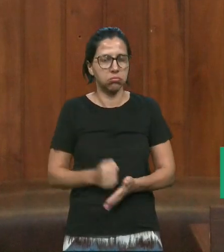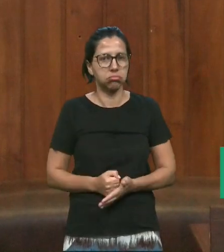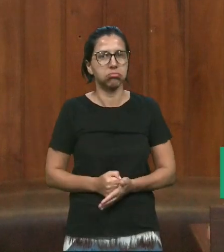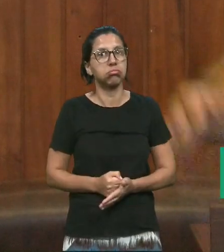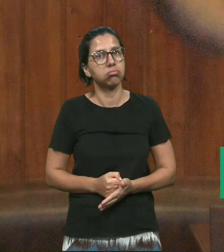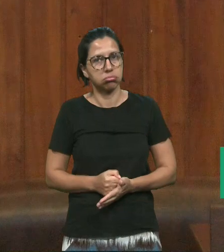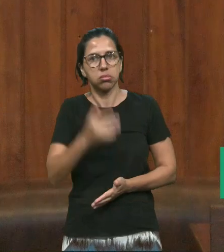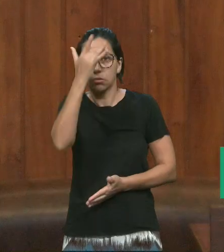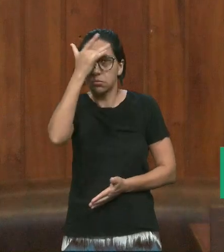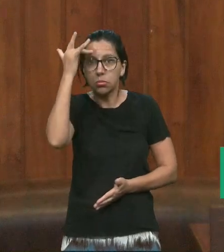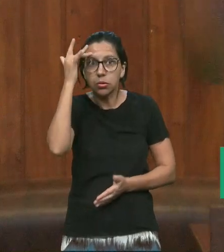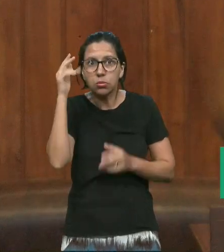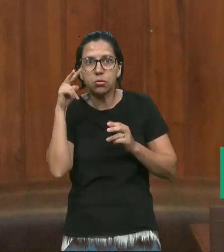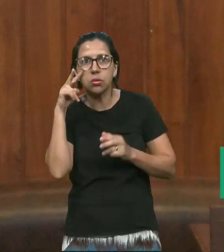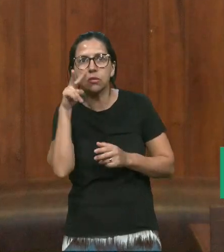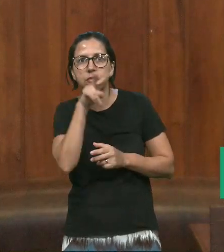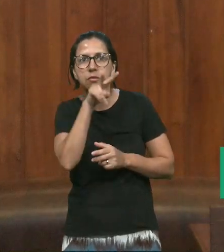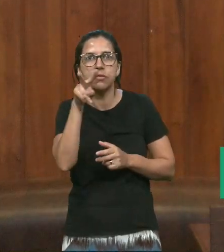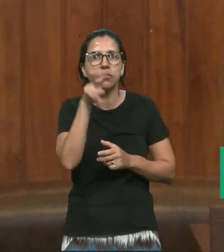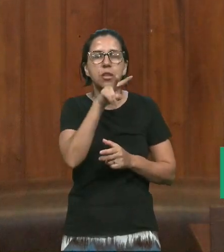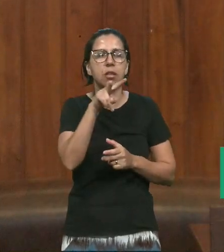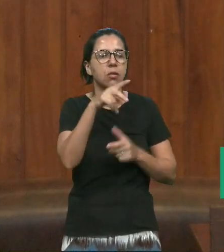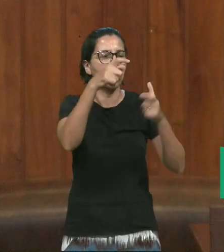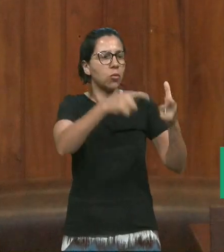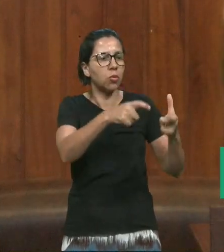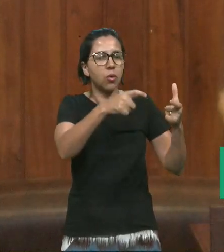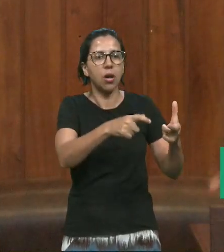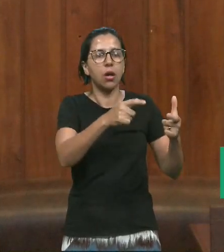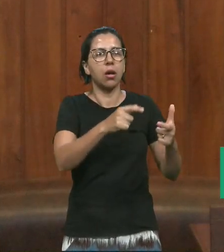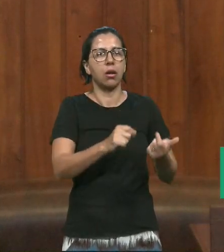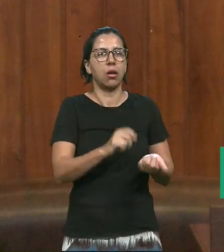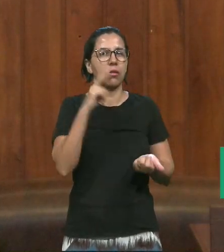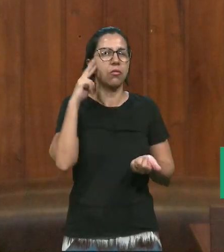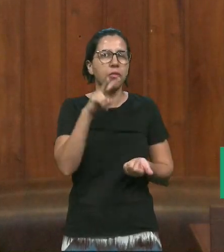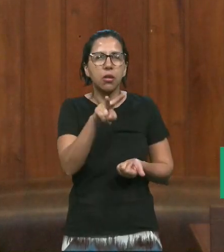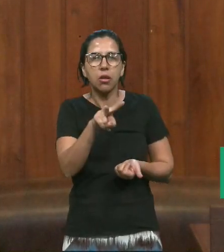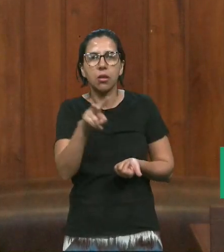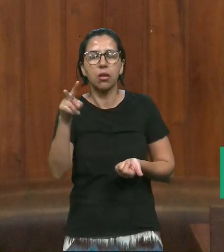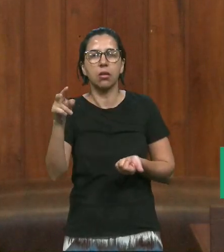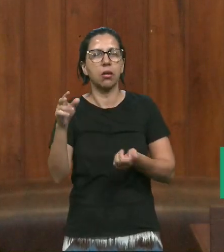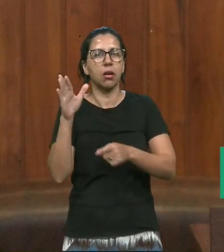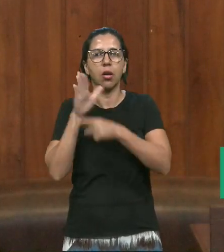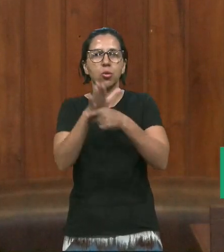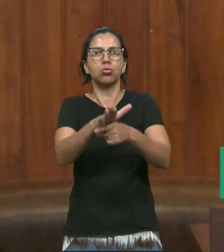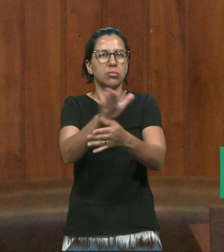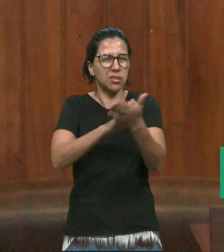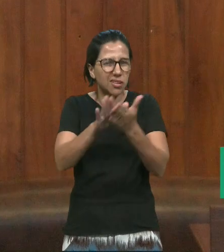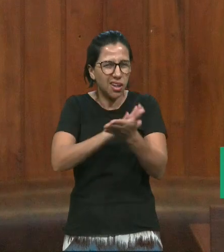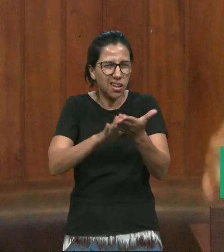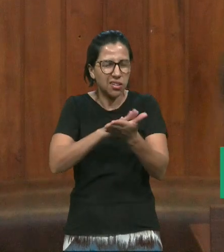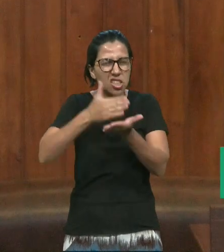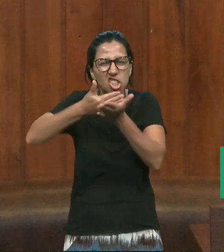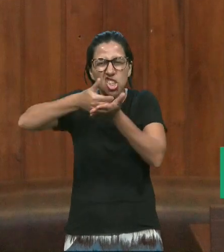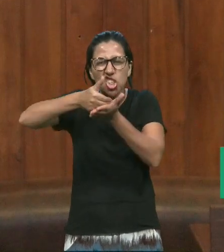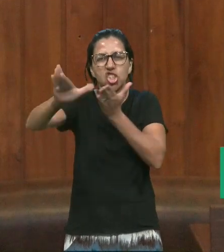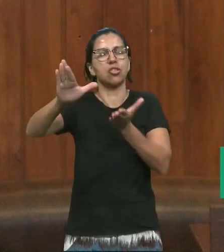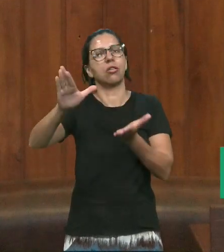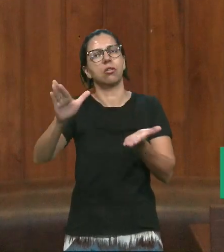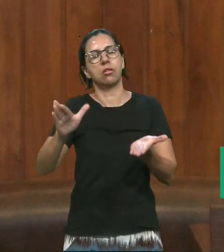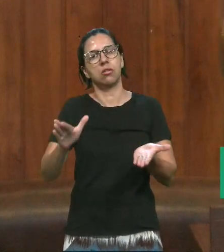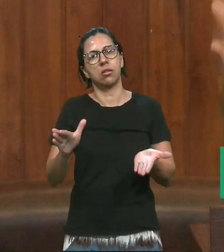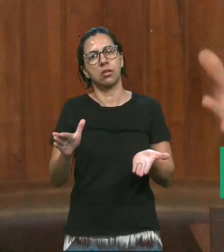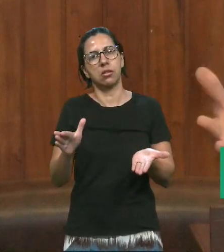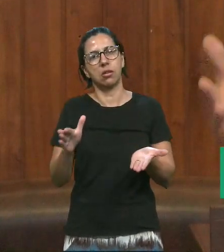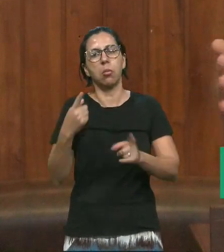não estão fazendo nada para melhorar o bairro de vocês, saque esse cara. Não deixe ele voltar para cá, porque ele já demonstrou que não